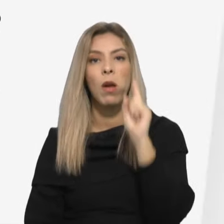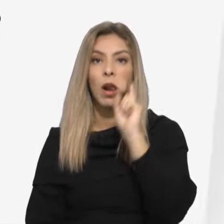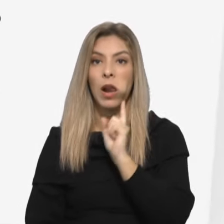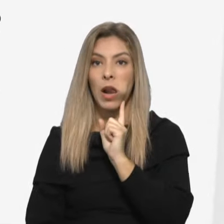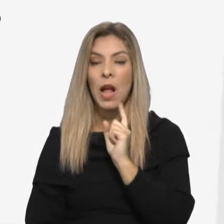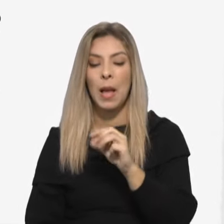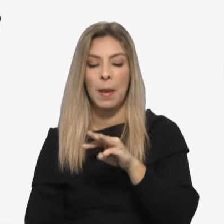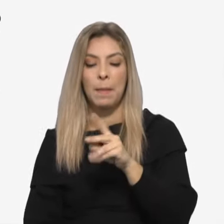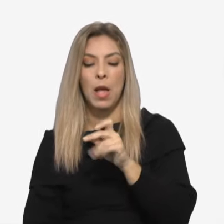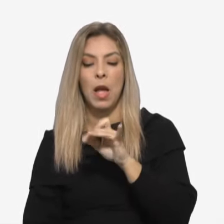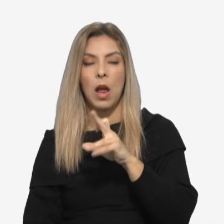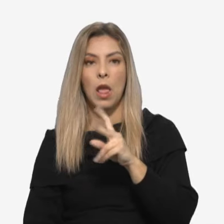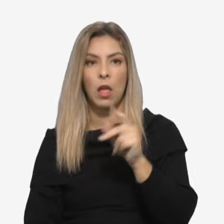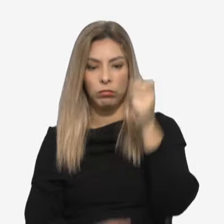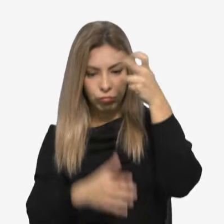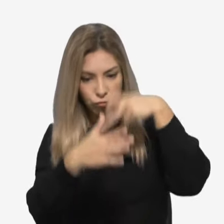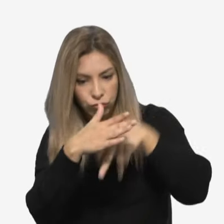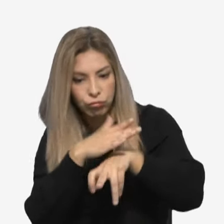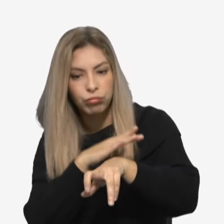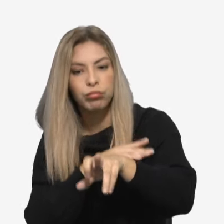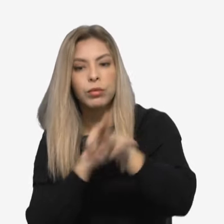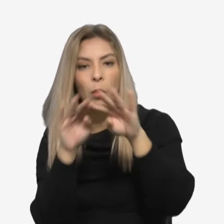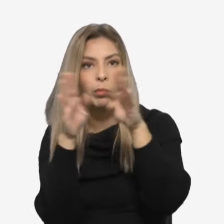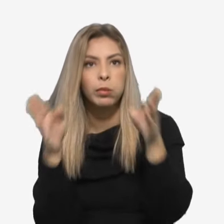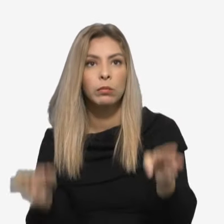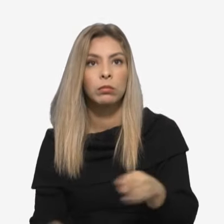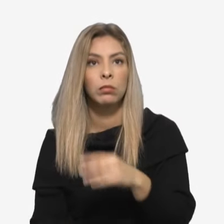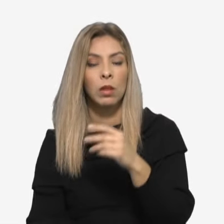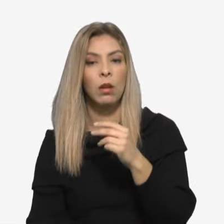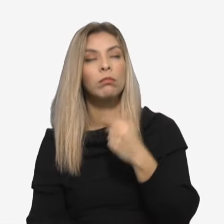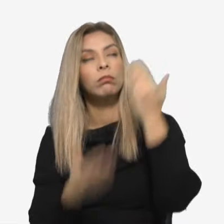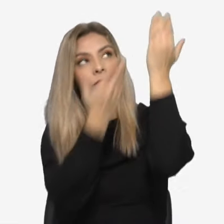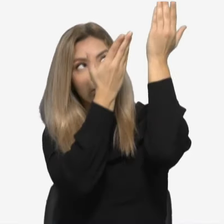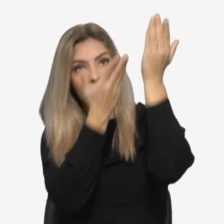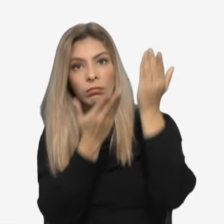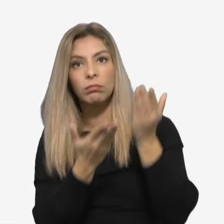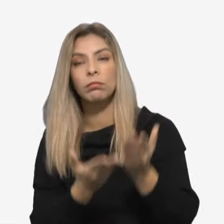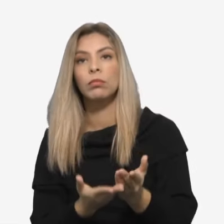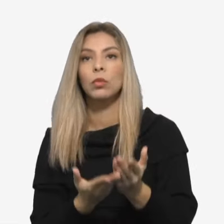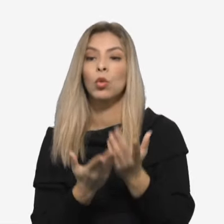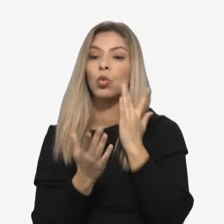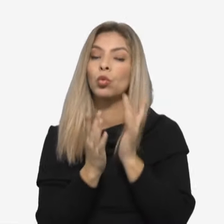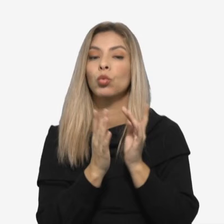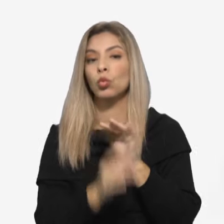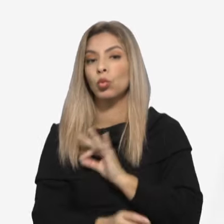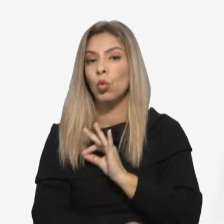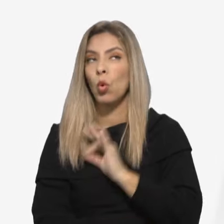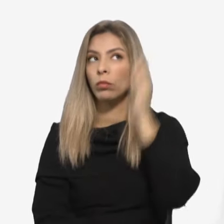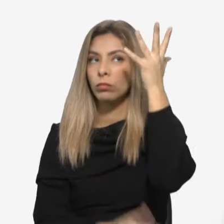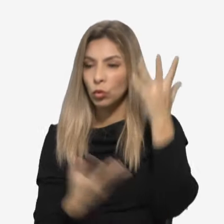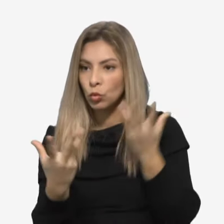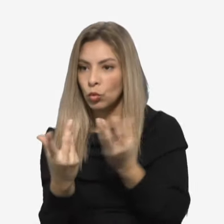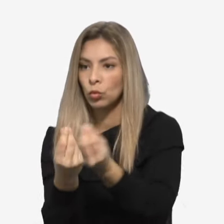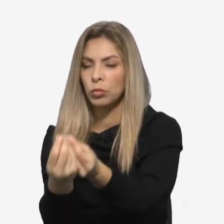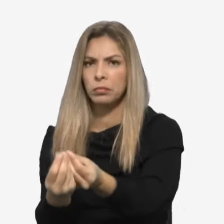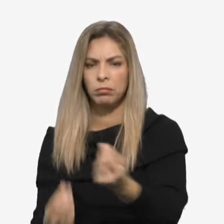ela estava, disse o anjo: Ave, cheia de graça, o Senhor está contigo. Ela ficou perturbada